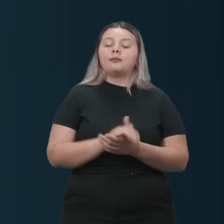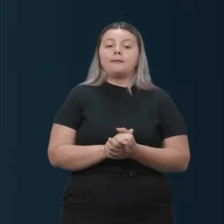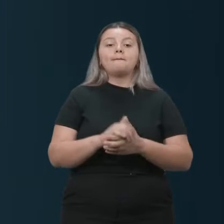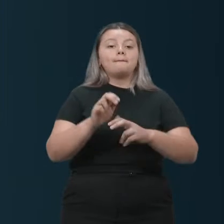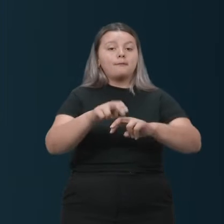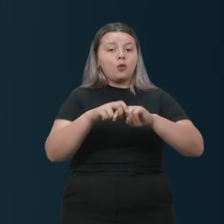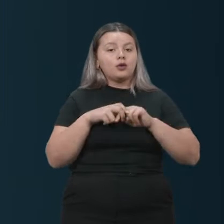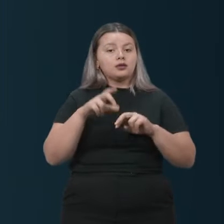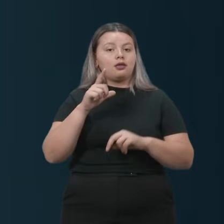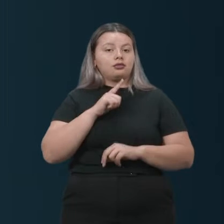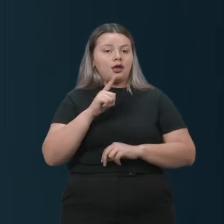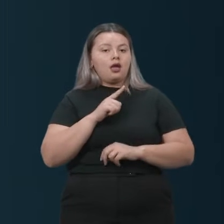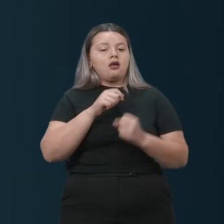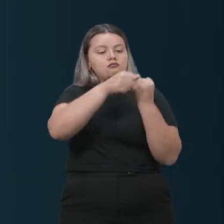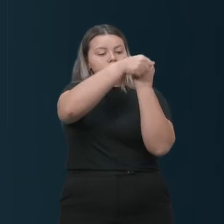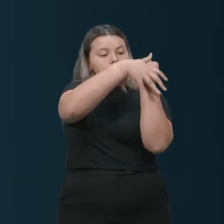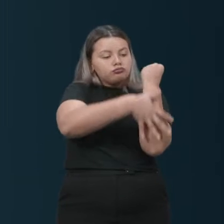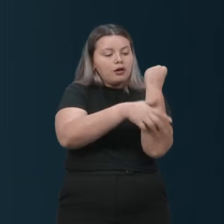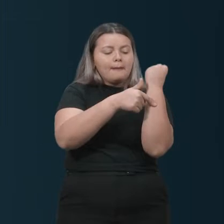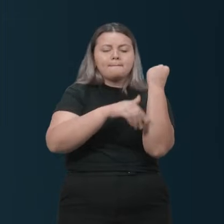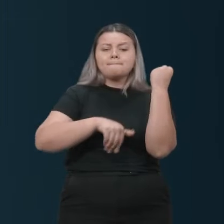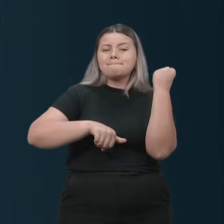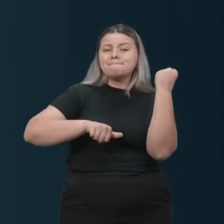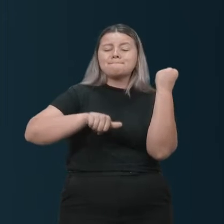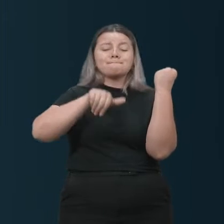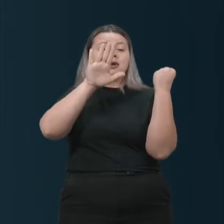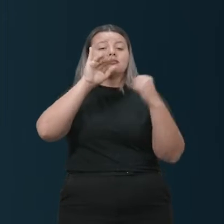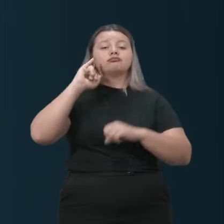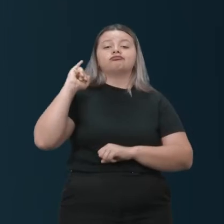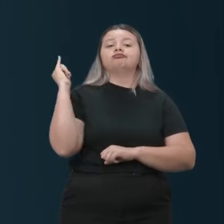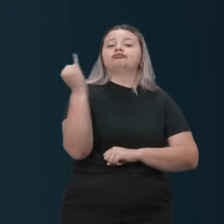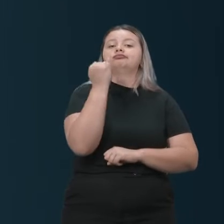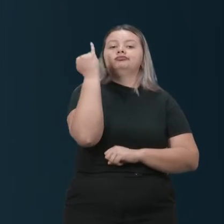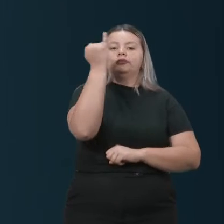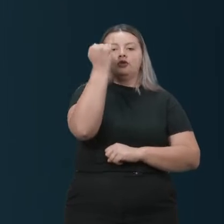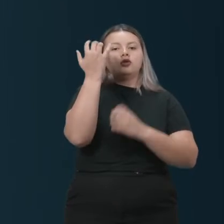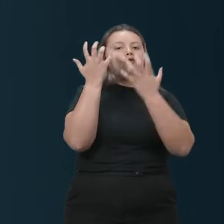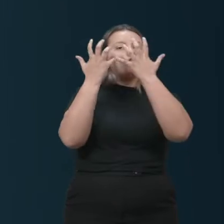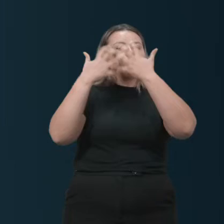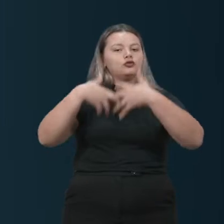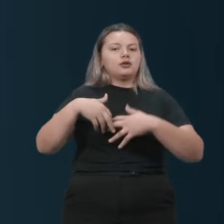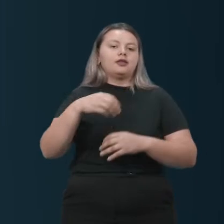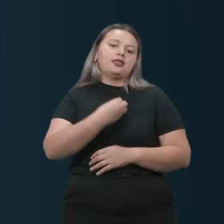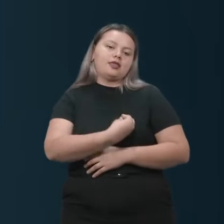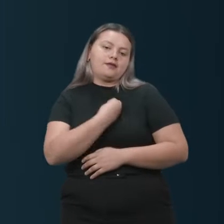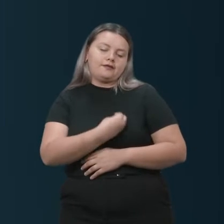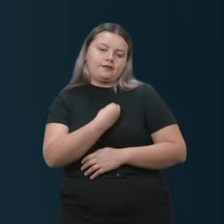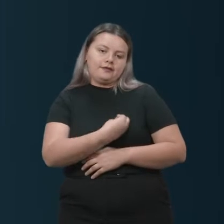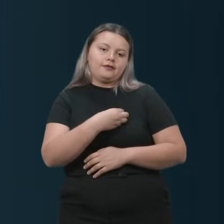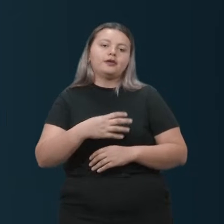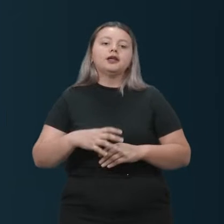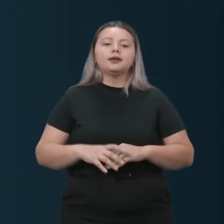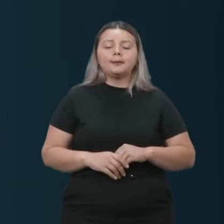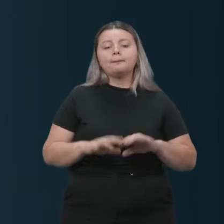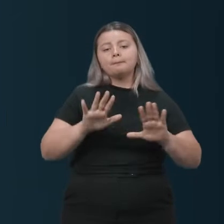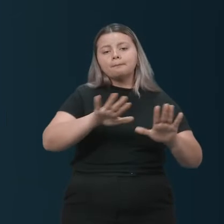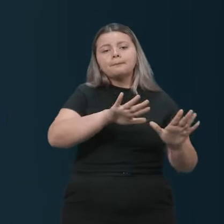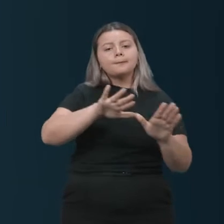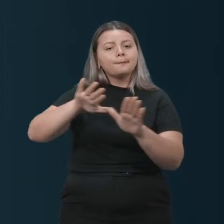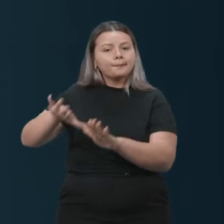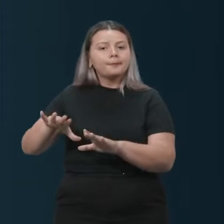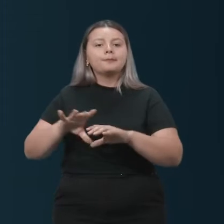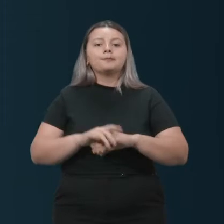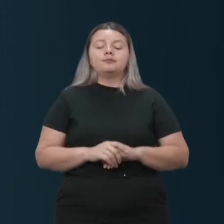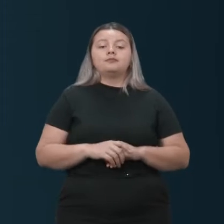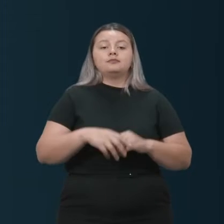Por isso, a gente tem o sistema nervoso como um dos sistemas mais importantes para a manutenção da vida. Além